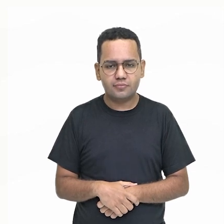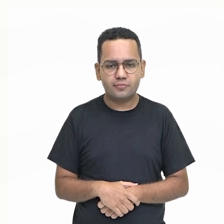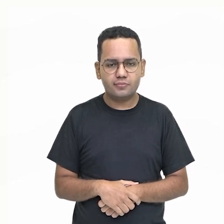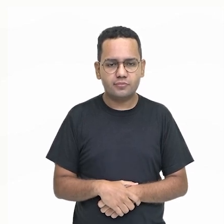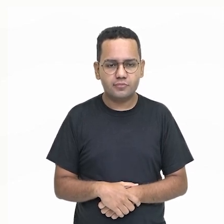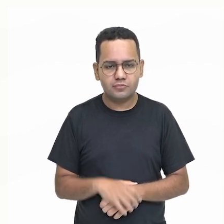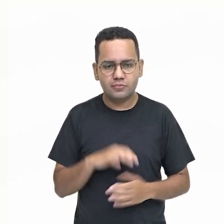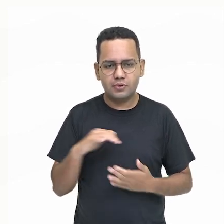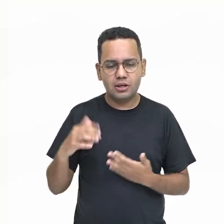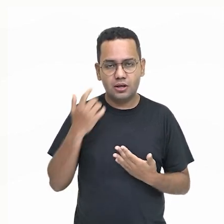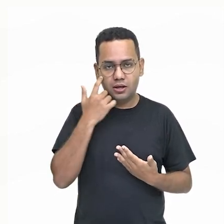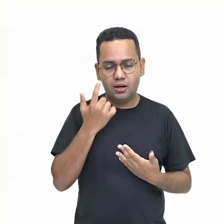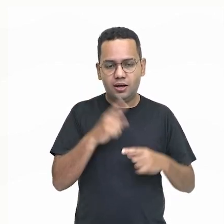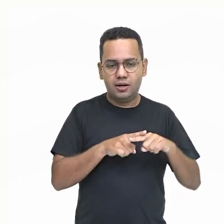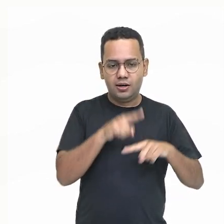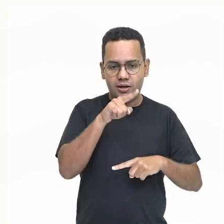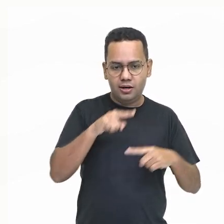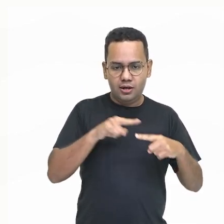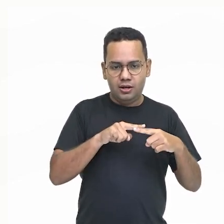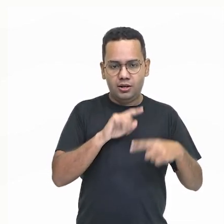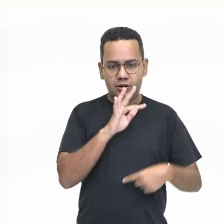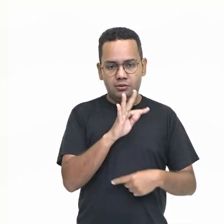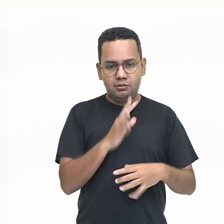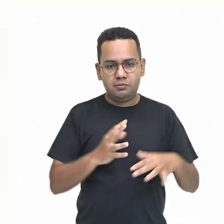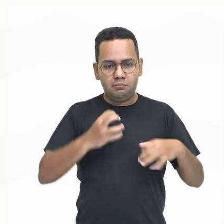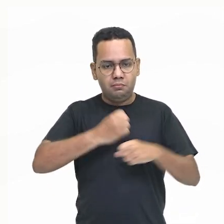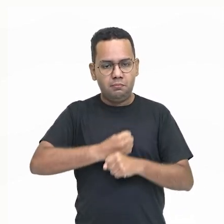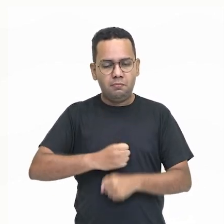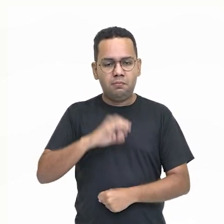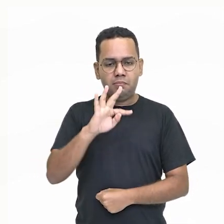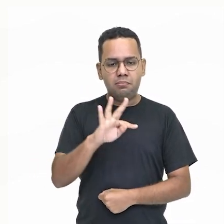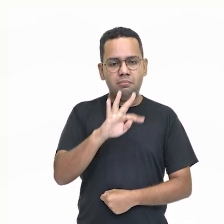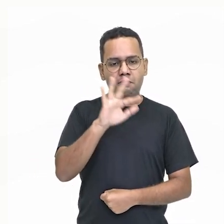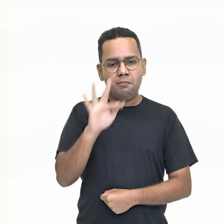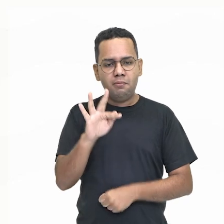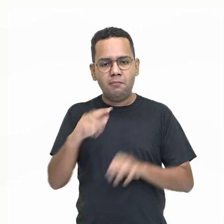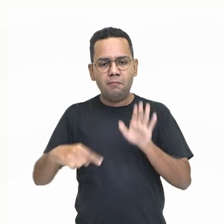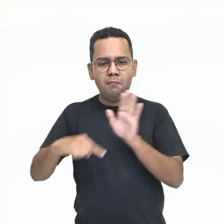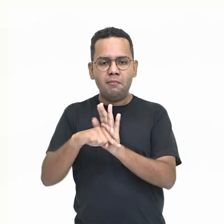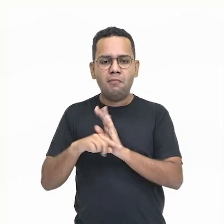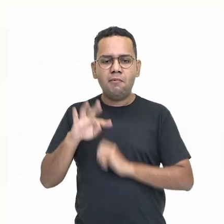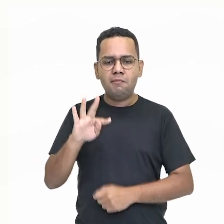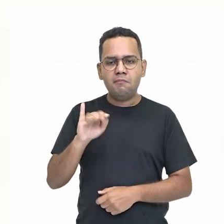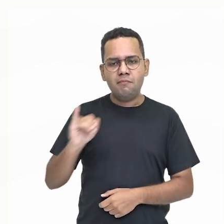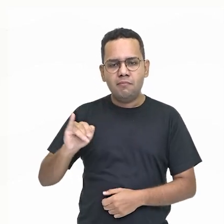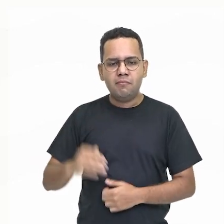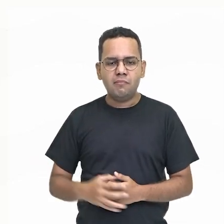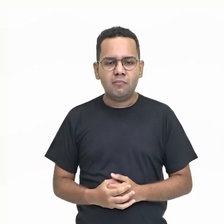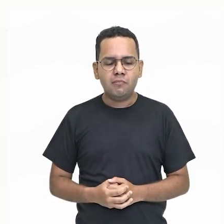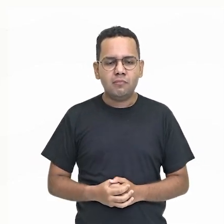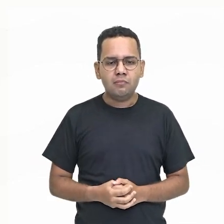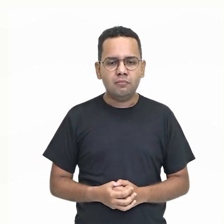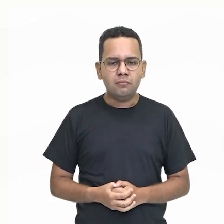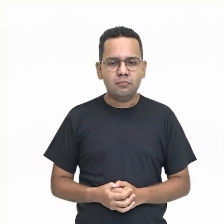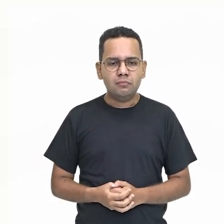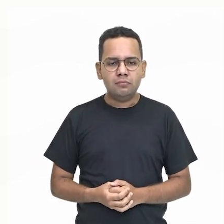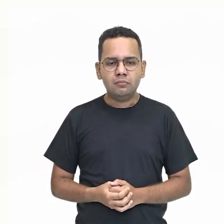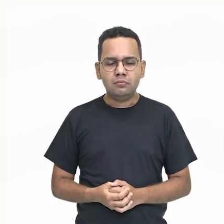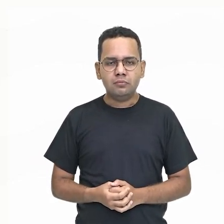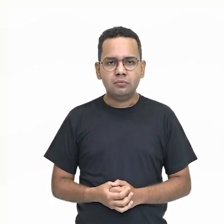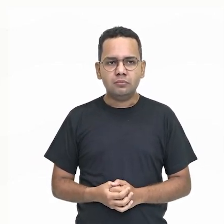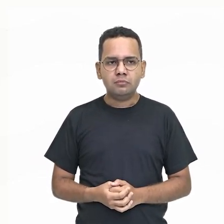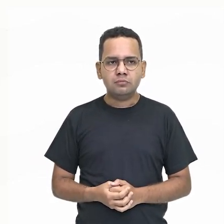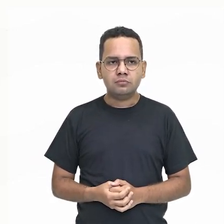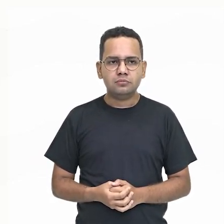nada mais é do que o tempo final menos o tempo Inicial assim como a variação do espaço é o espaço final menos